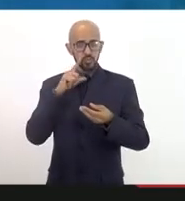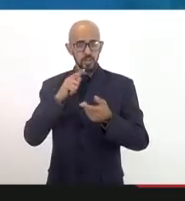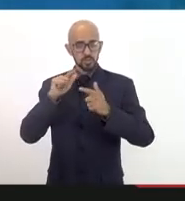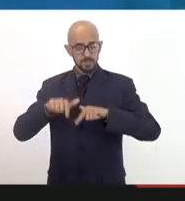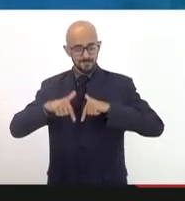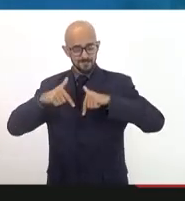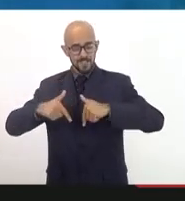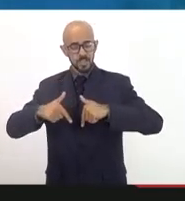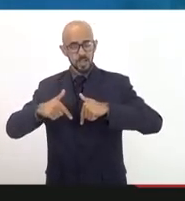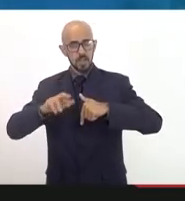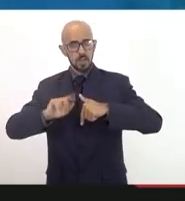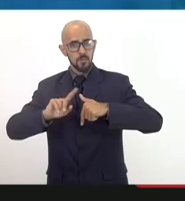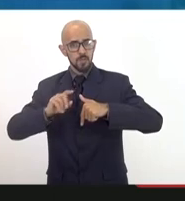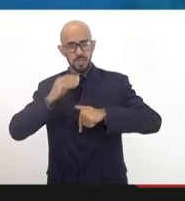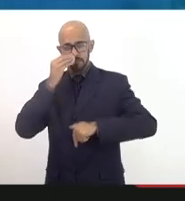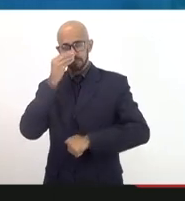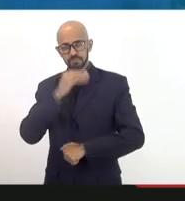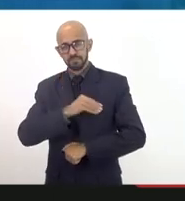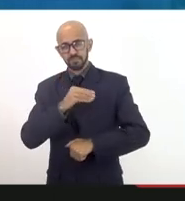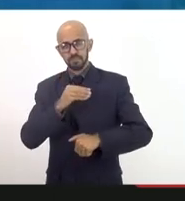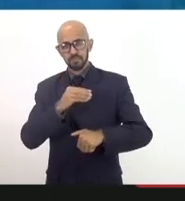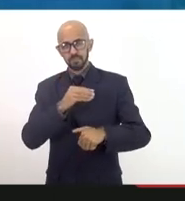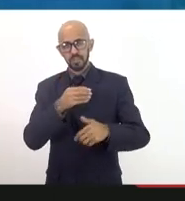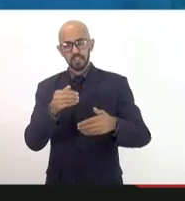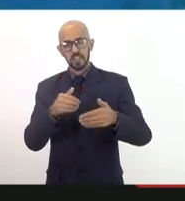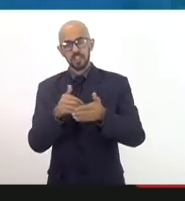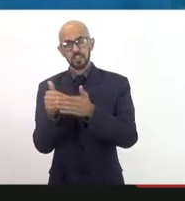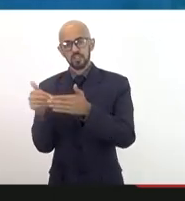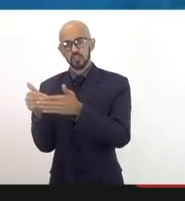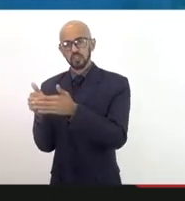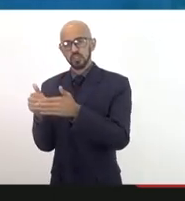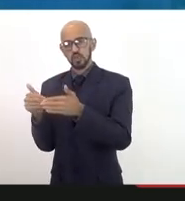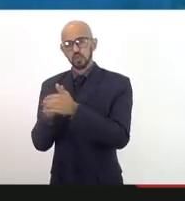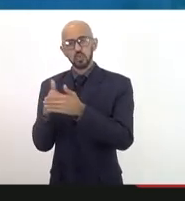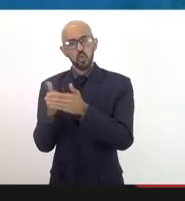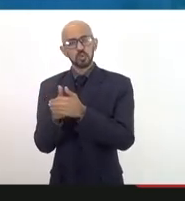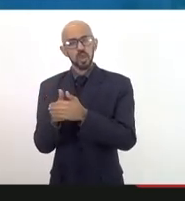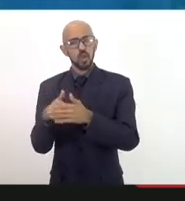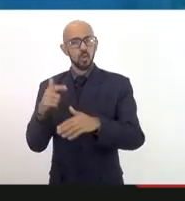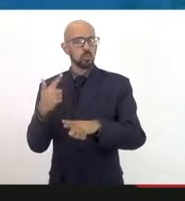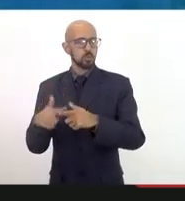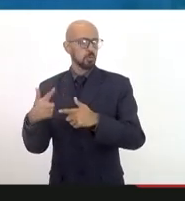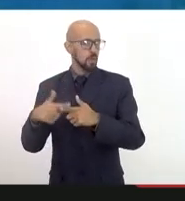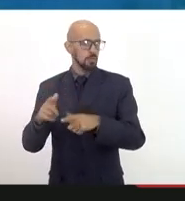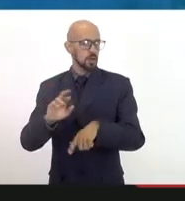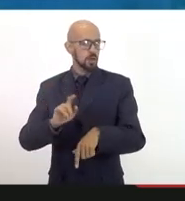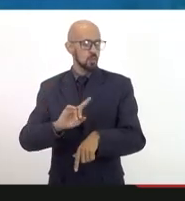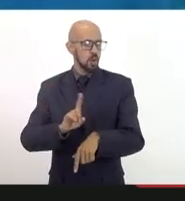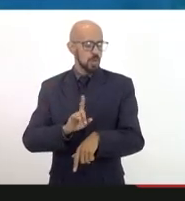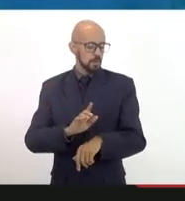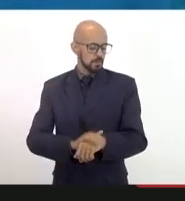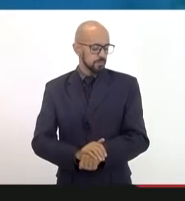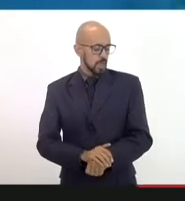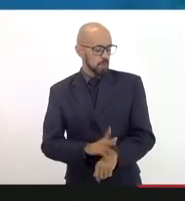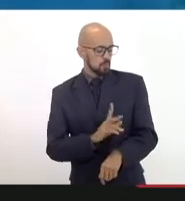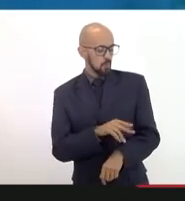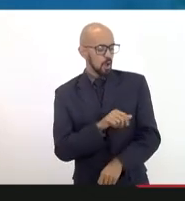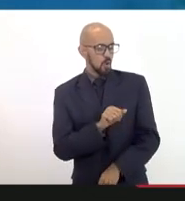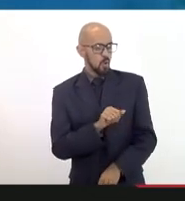isso e não jogar essa poeira para baixo do tapete. É muito importante, como falou a doutora Ana Alice,